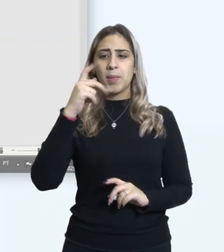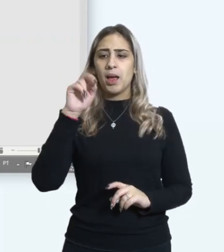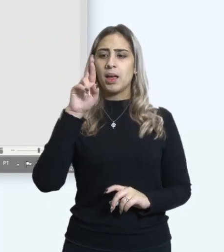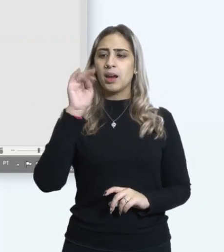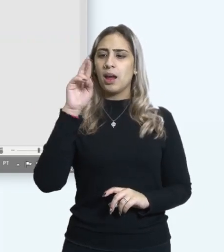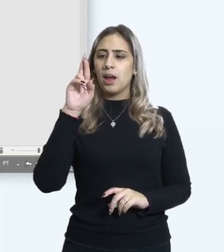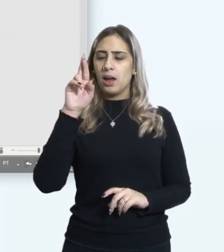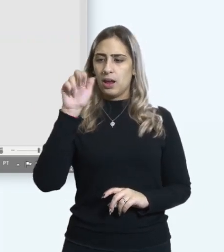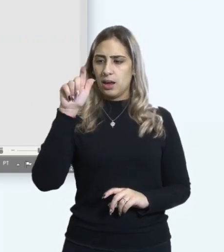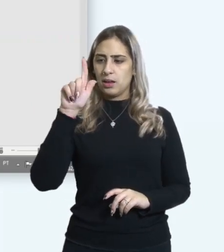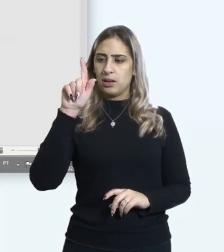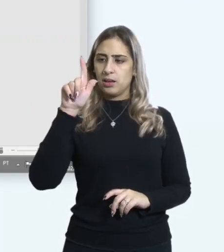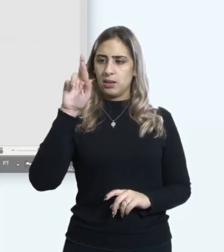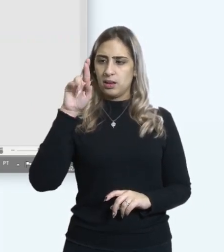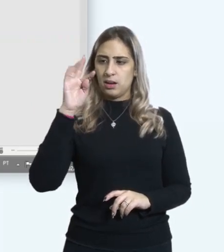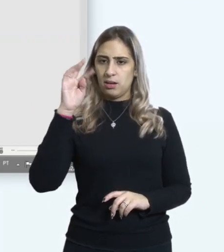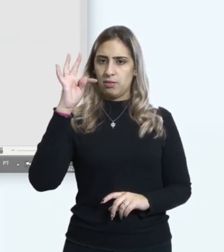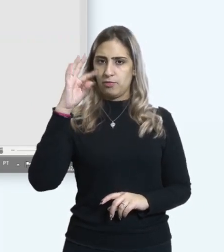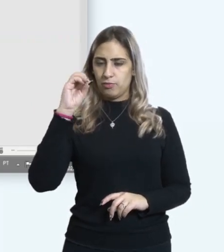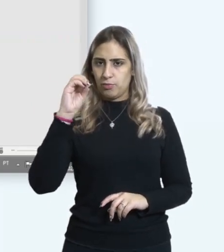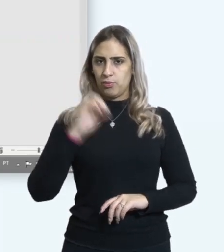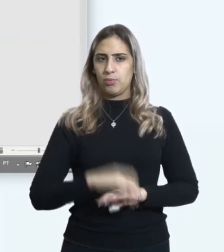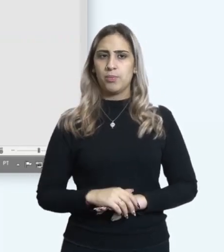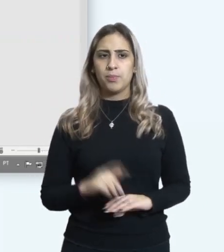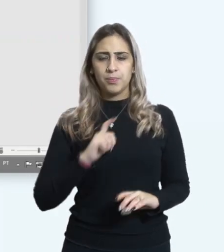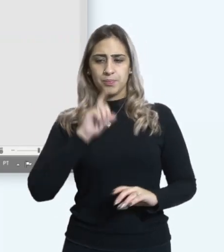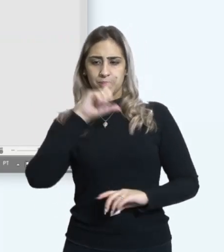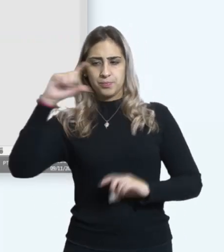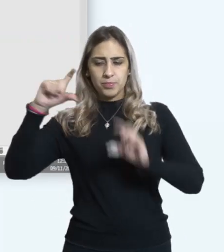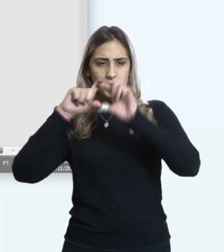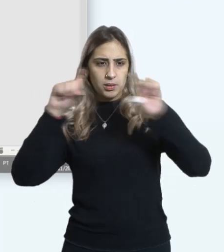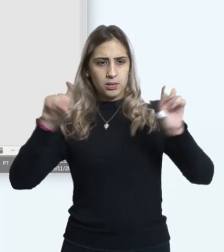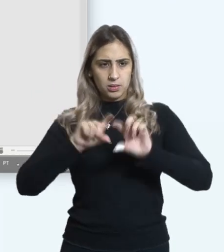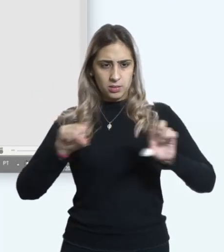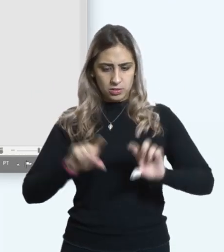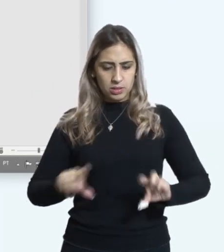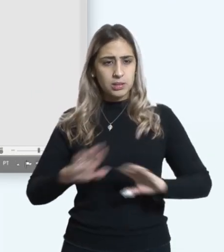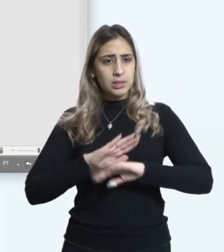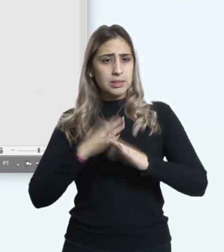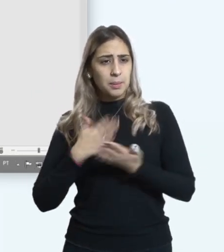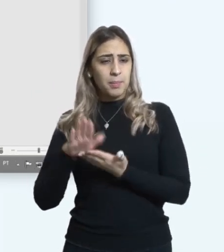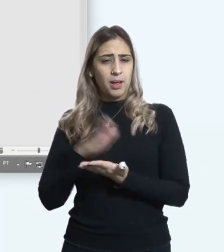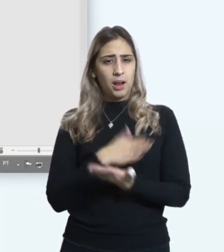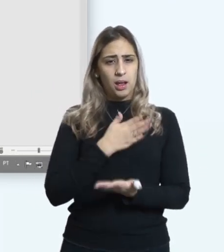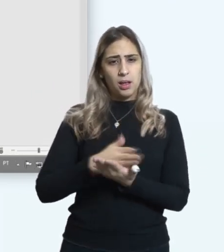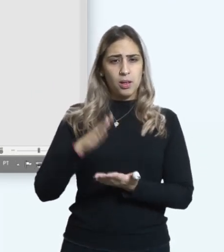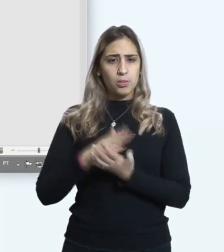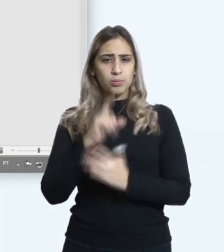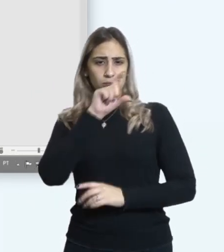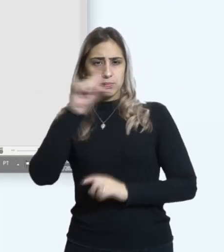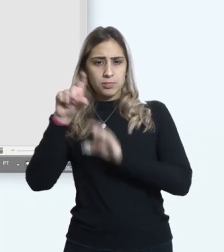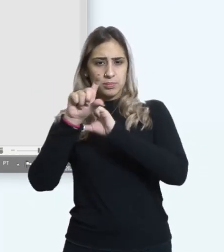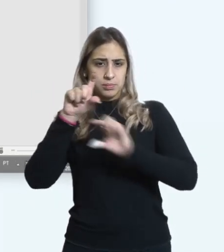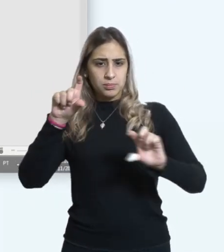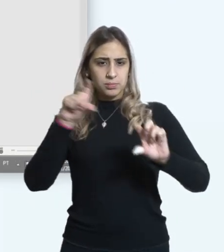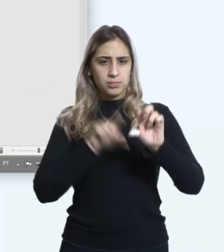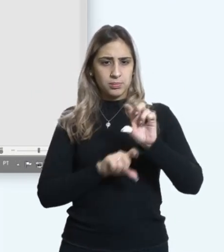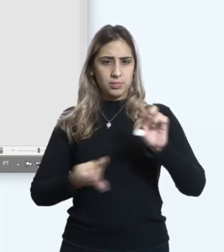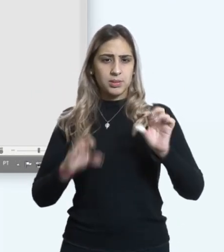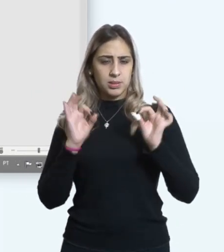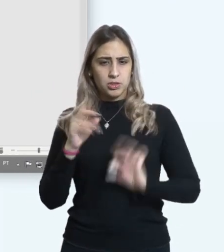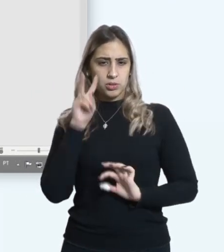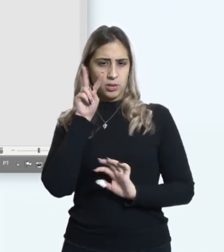sem necessidade, uma palavra que foi separada sem necessidade, os espacinhos entre as palavras tem